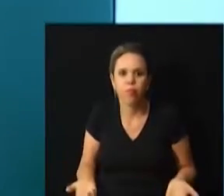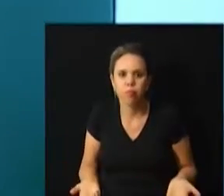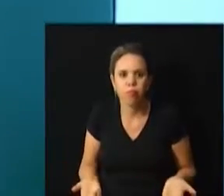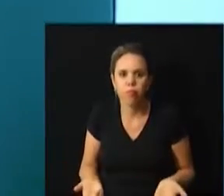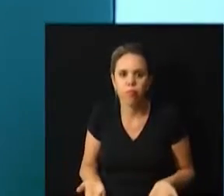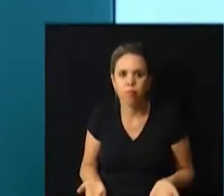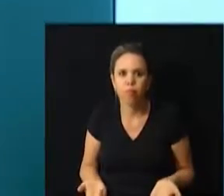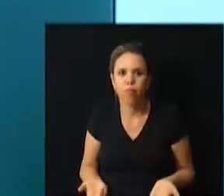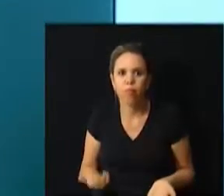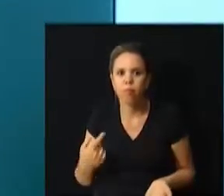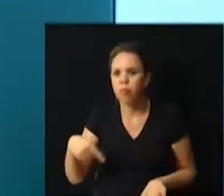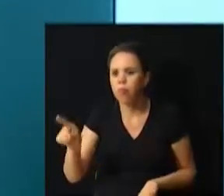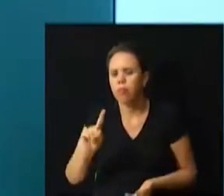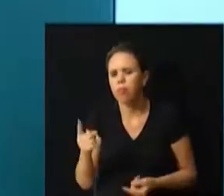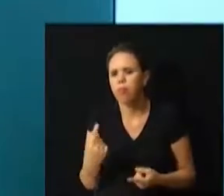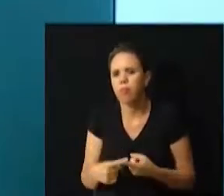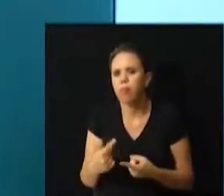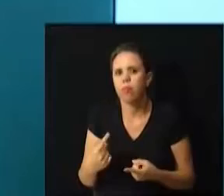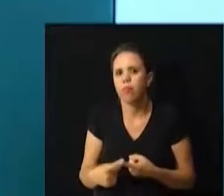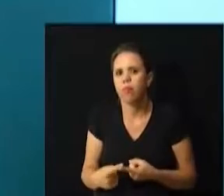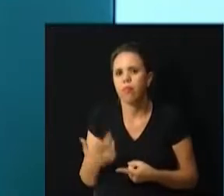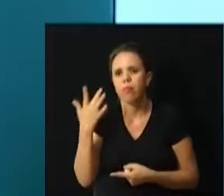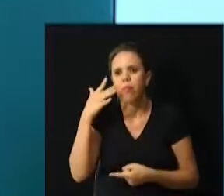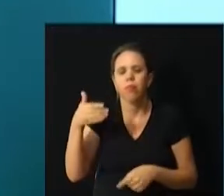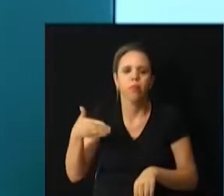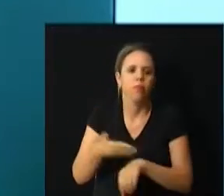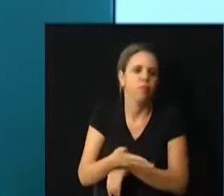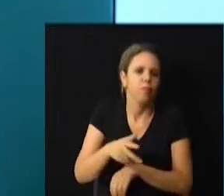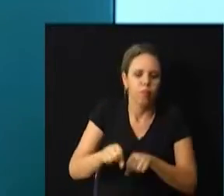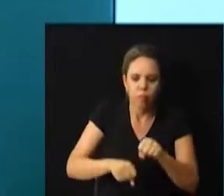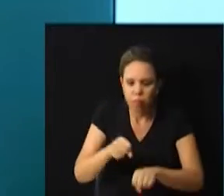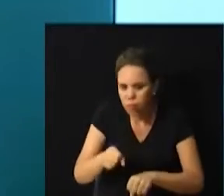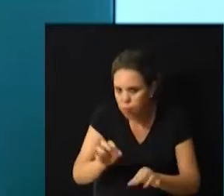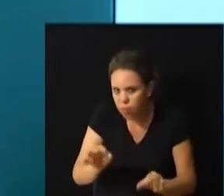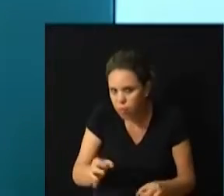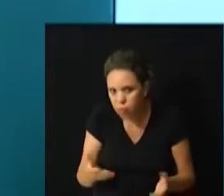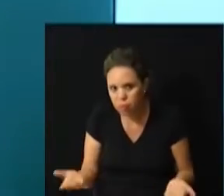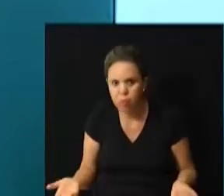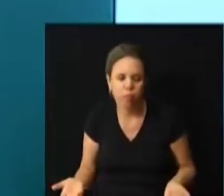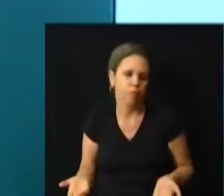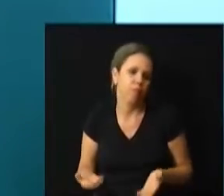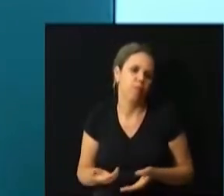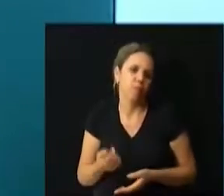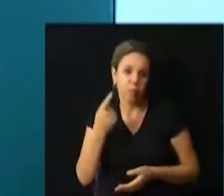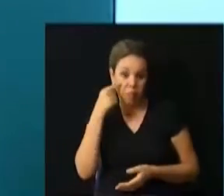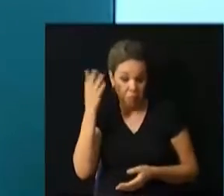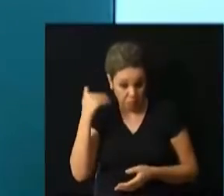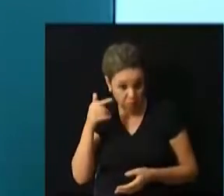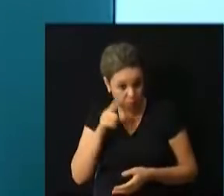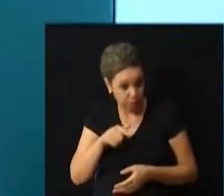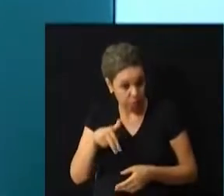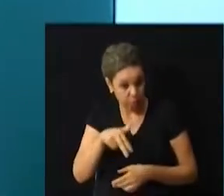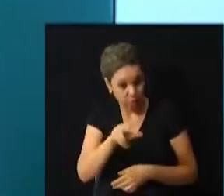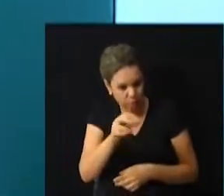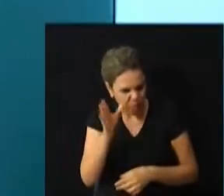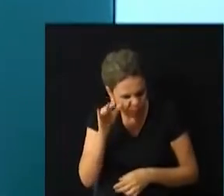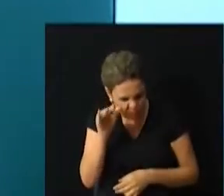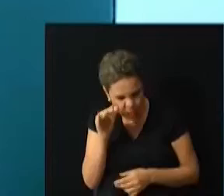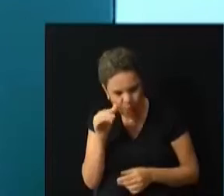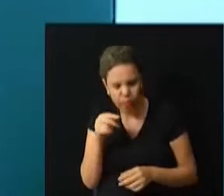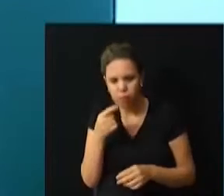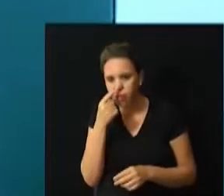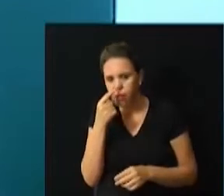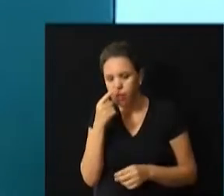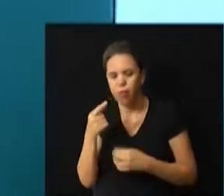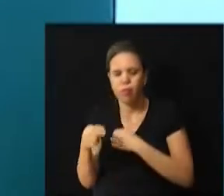né? Ela só não vai lá porque ela não sabe engatinhar direito. A hora que ela souber engatinhar direito,